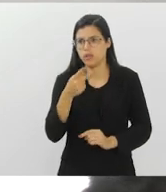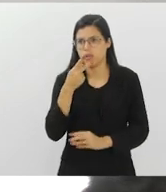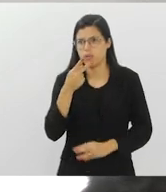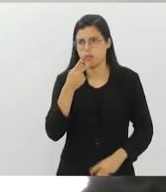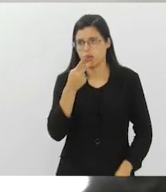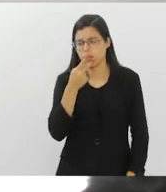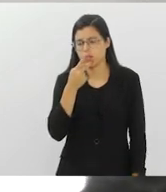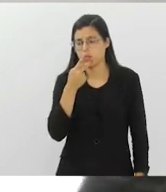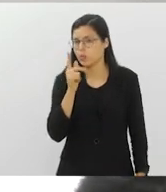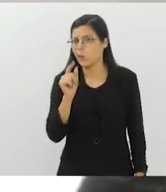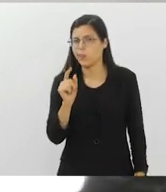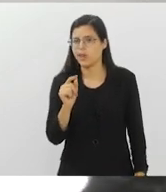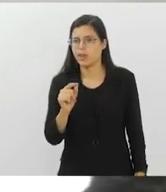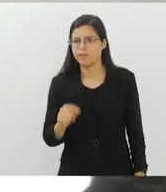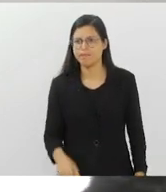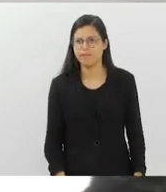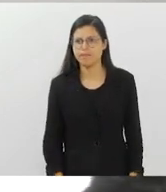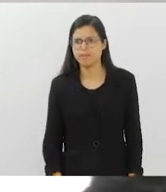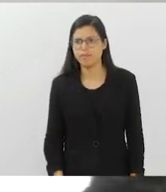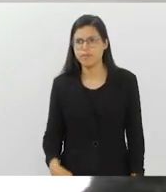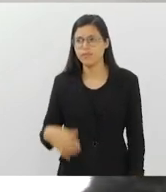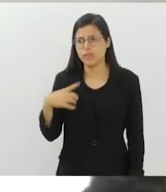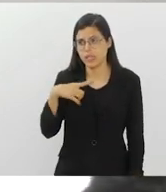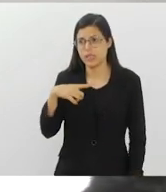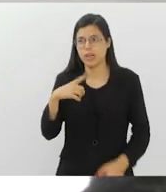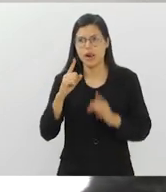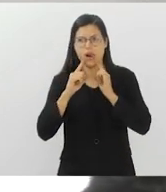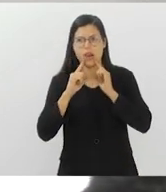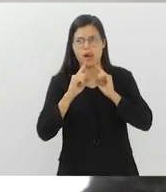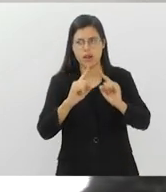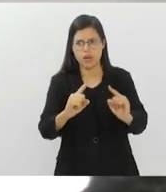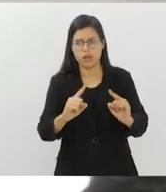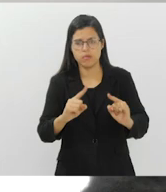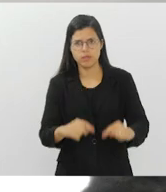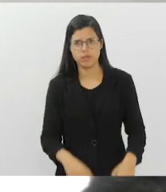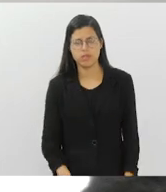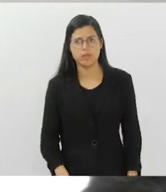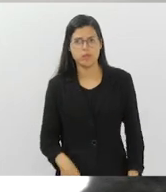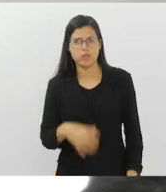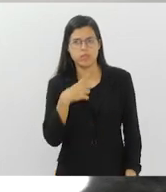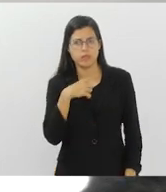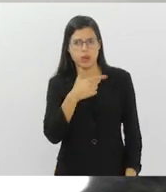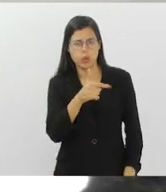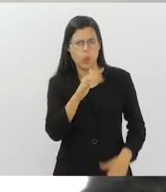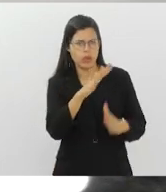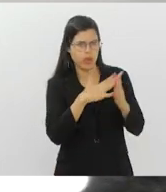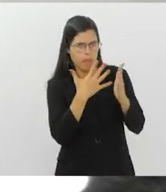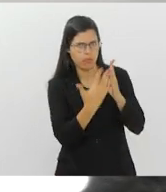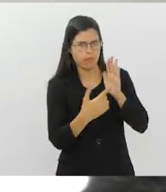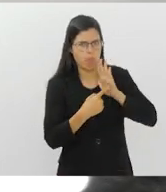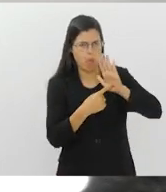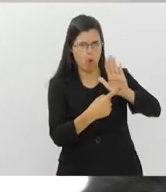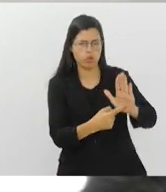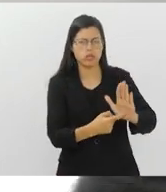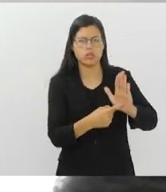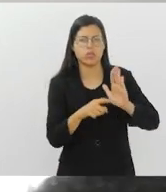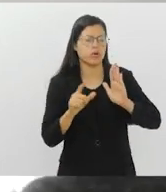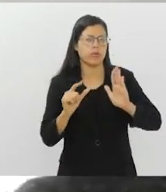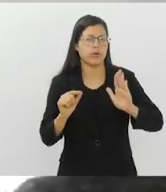que foram, que tem reclamações. Vem outra planilha, fala também aqui, mostra que tem